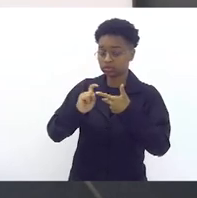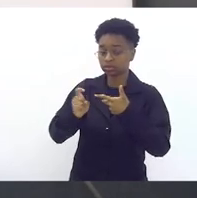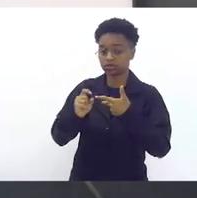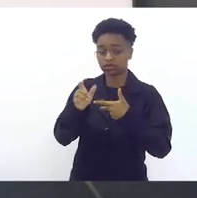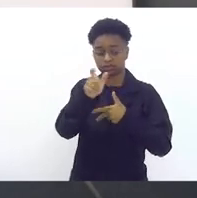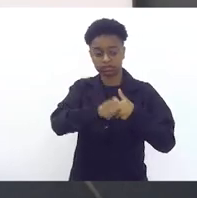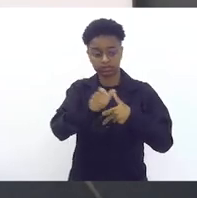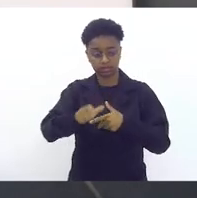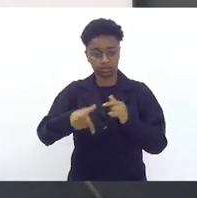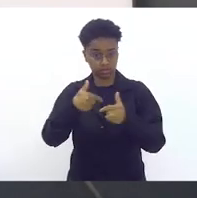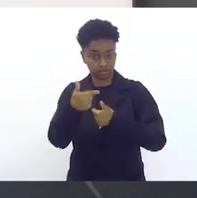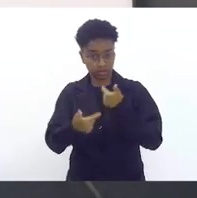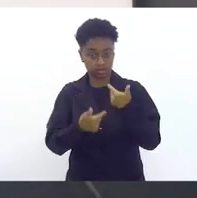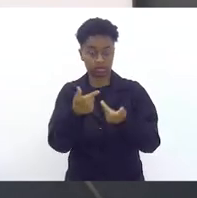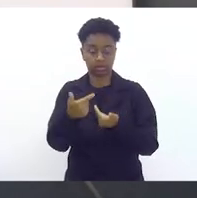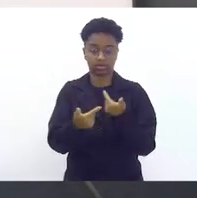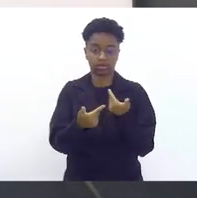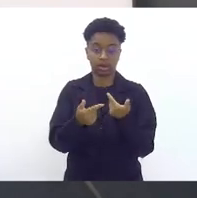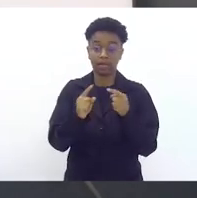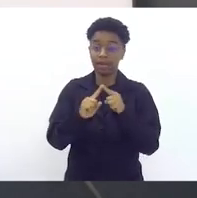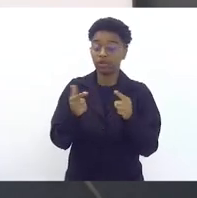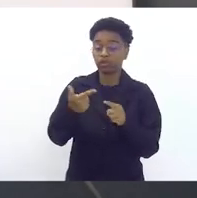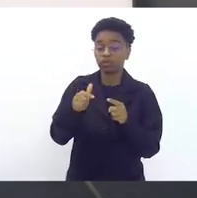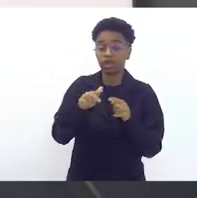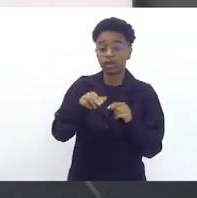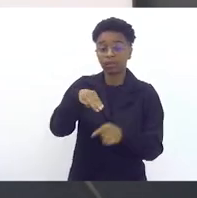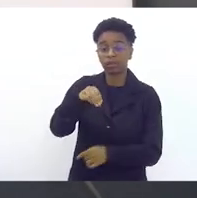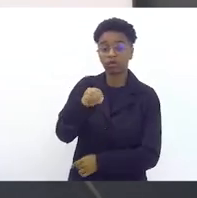trabalhadores, sem motivo justo.